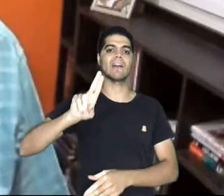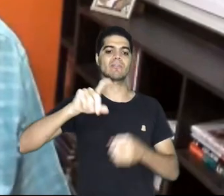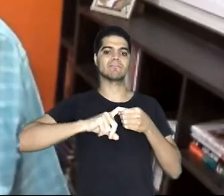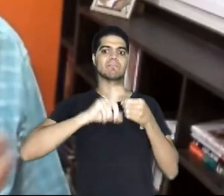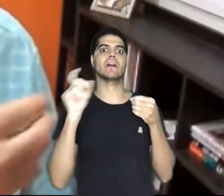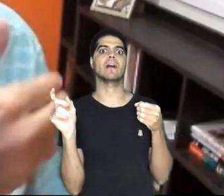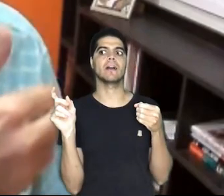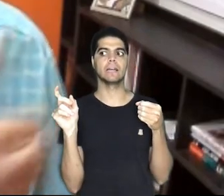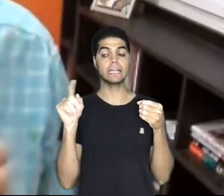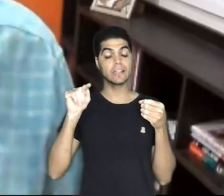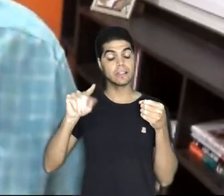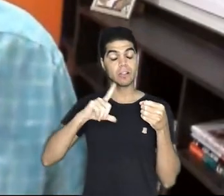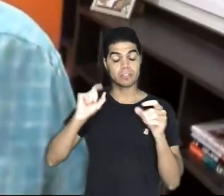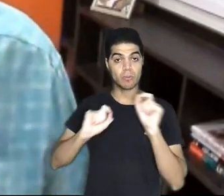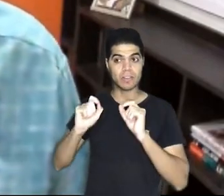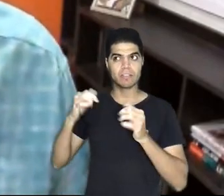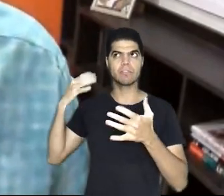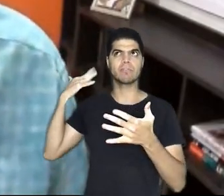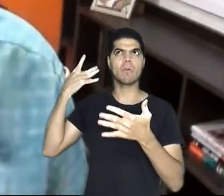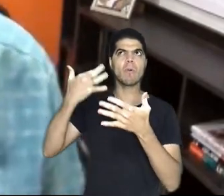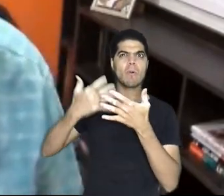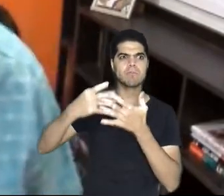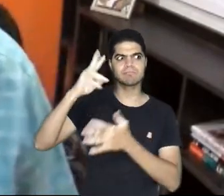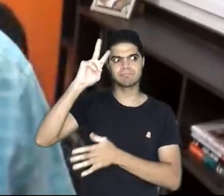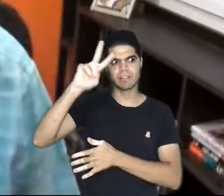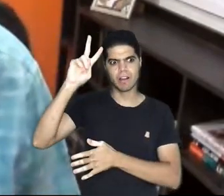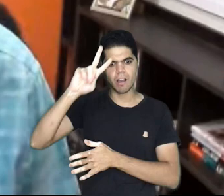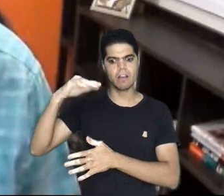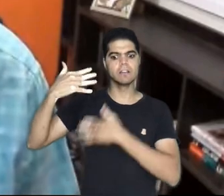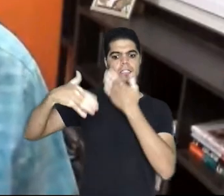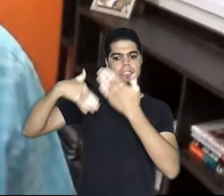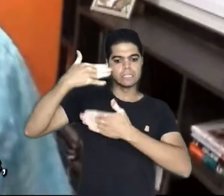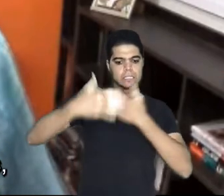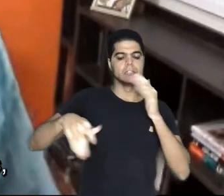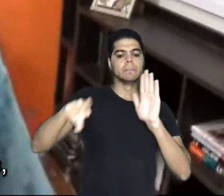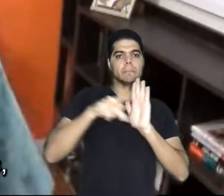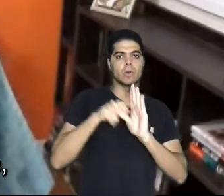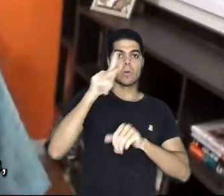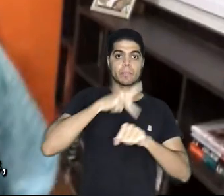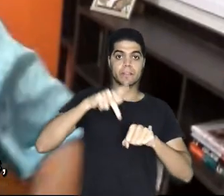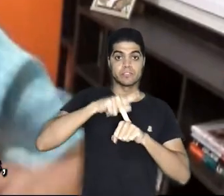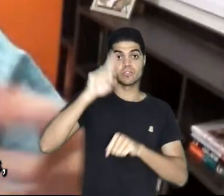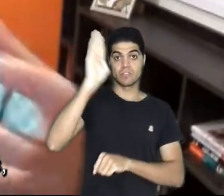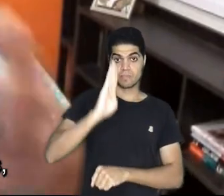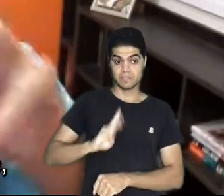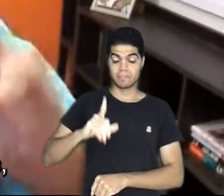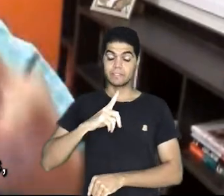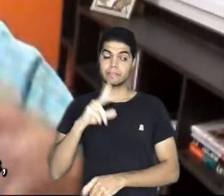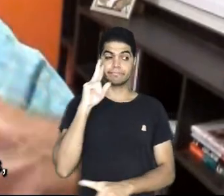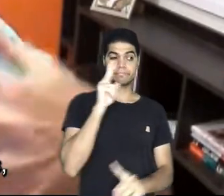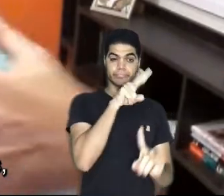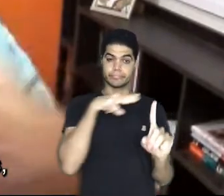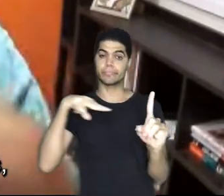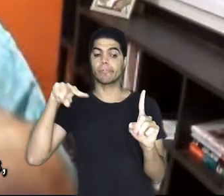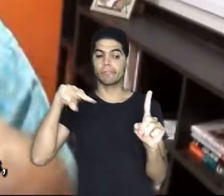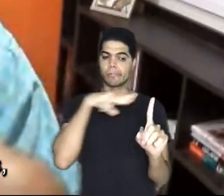independência, então, ela tem uma larga memória nacional brasileira, ela tem sempre muitas